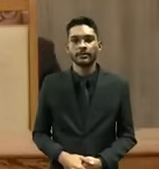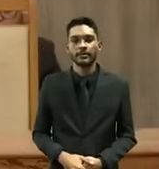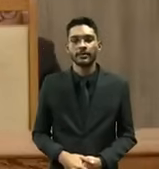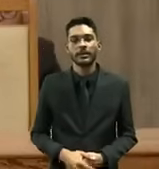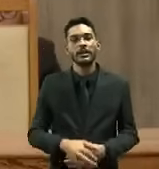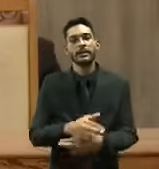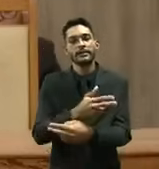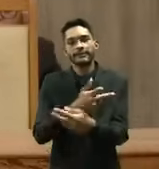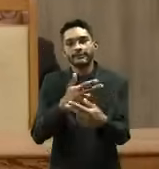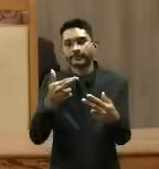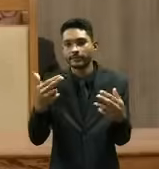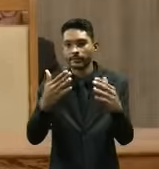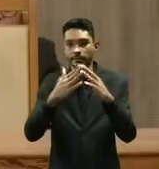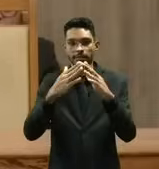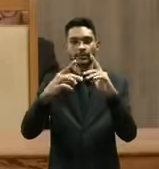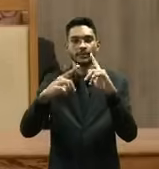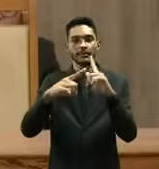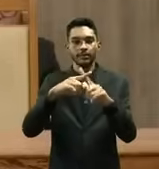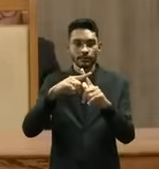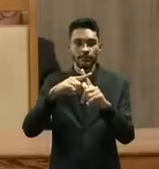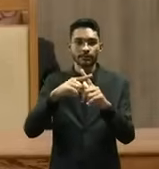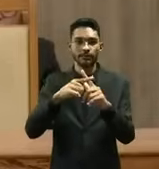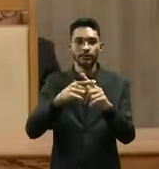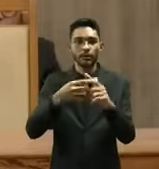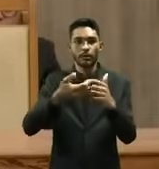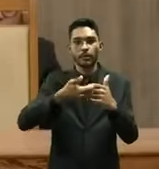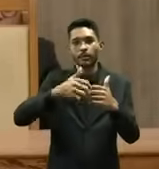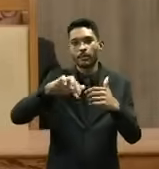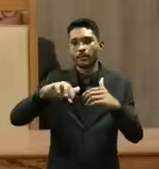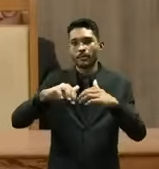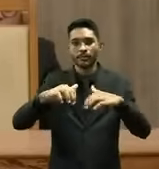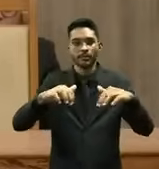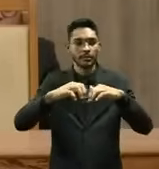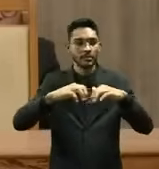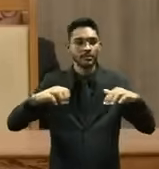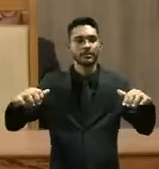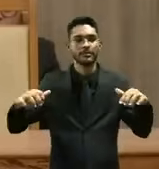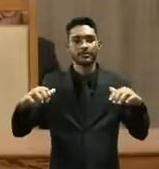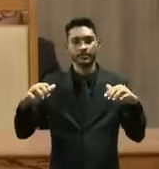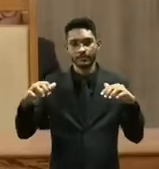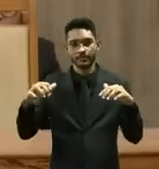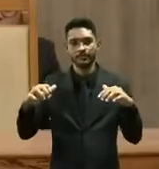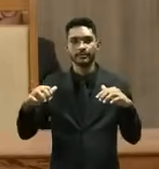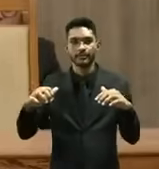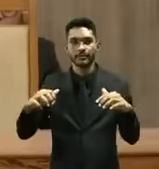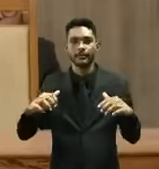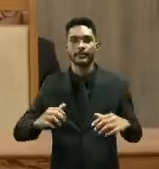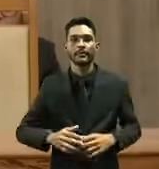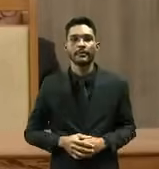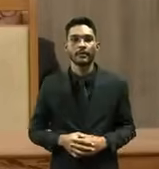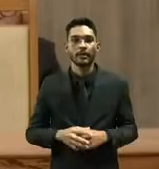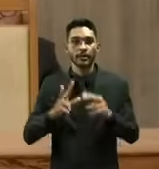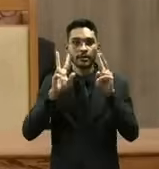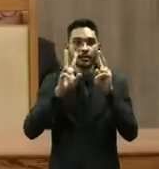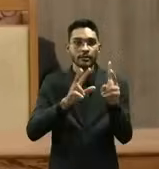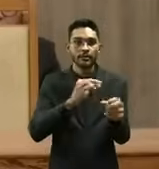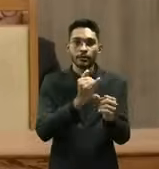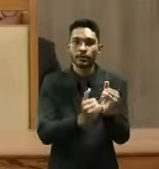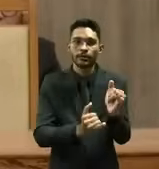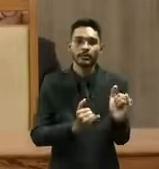se digladiando estão combatendo umas aos às outras é o que se vê hoje na